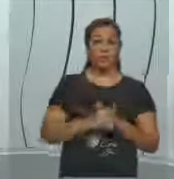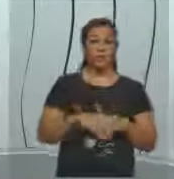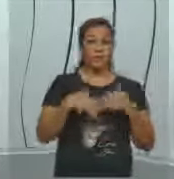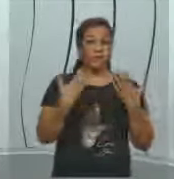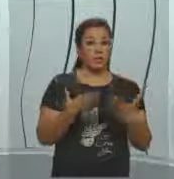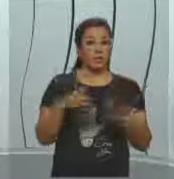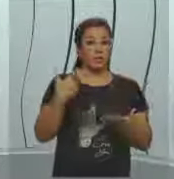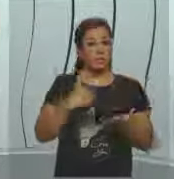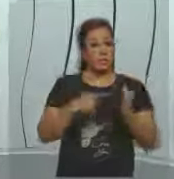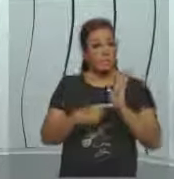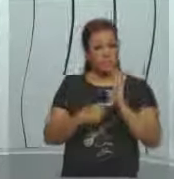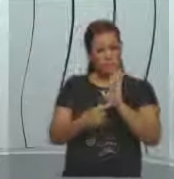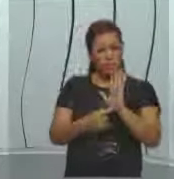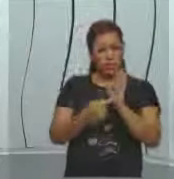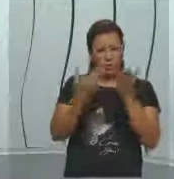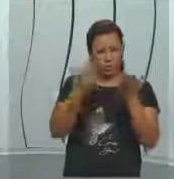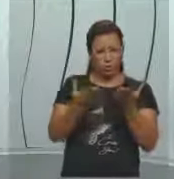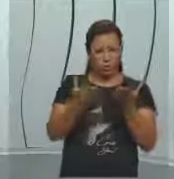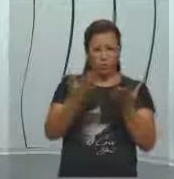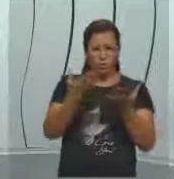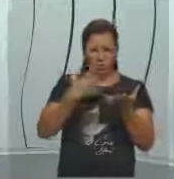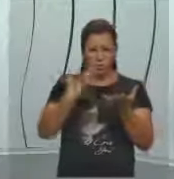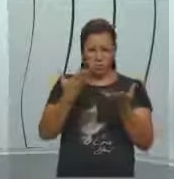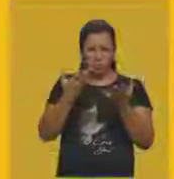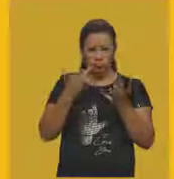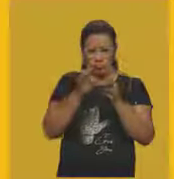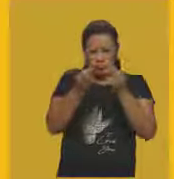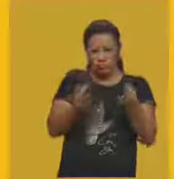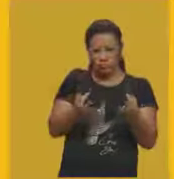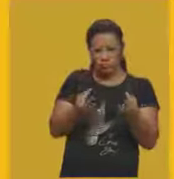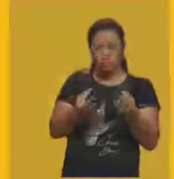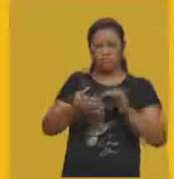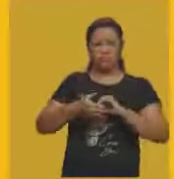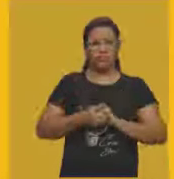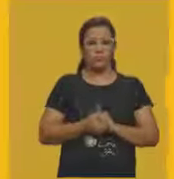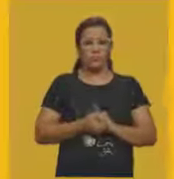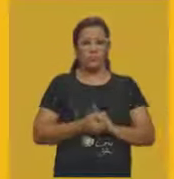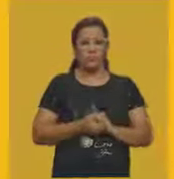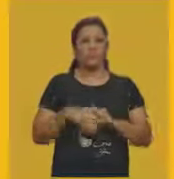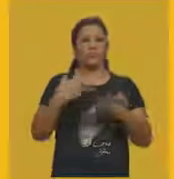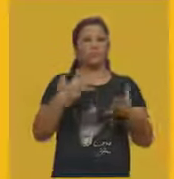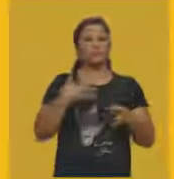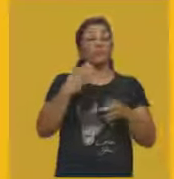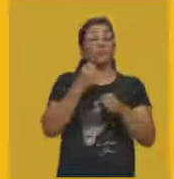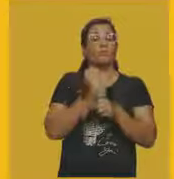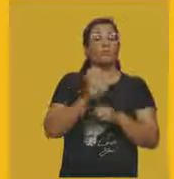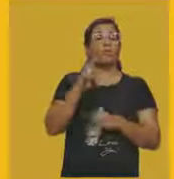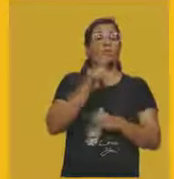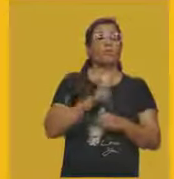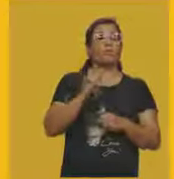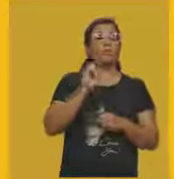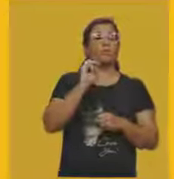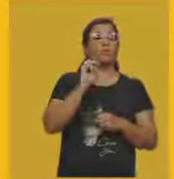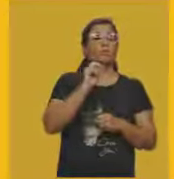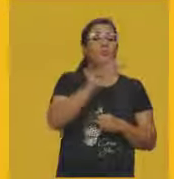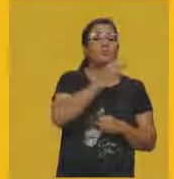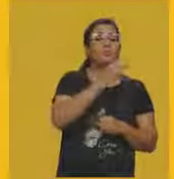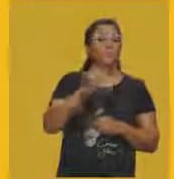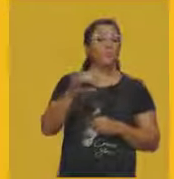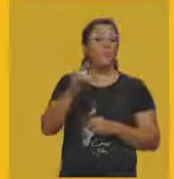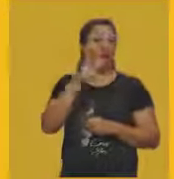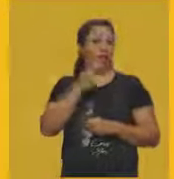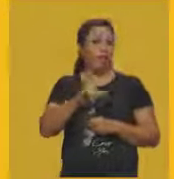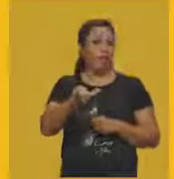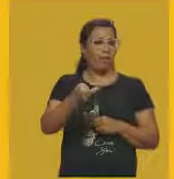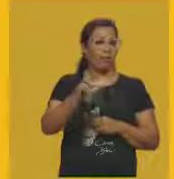estou mostrando uma expressão um pouco mais compacta para vocês. E a unidade de medida que nós vamos ter para a corrente elétrica seria